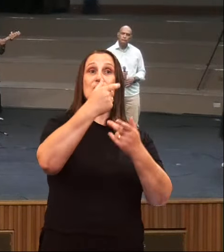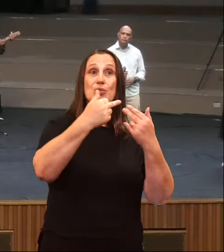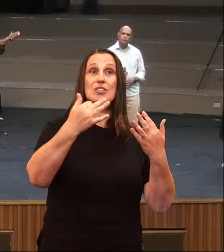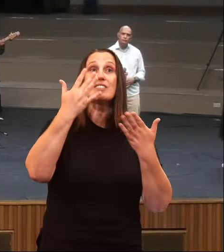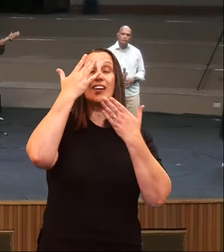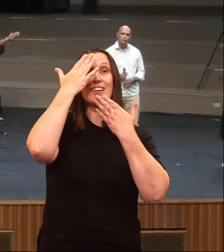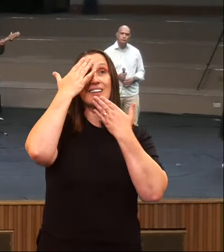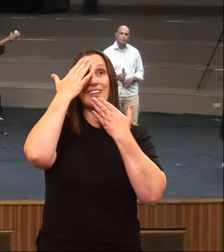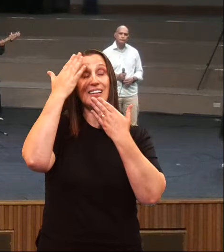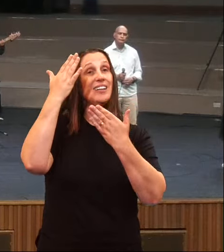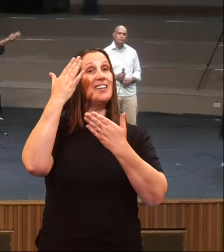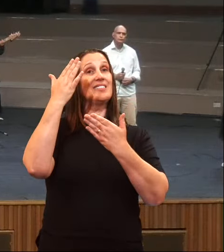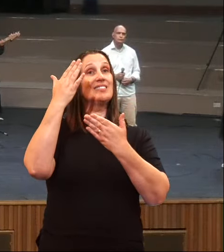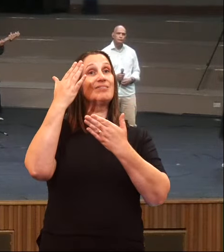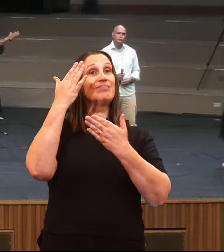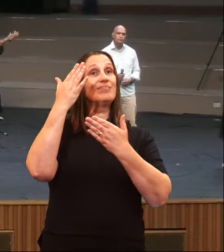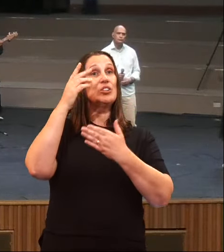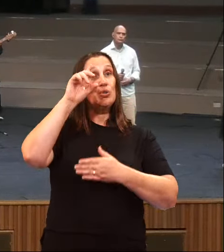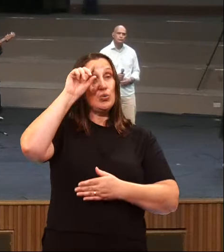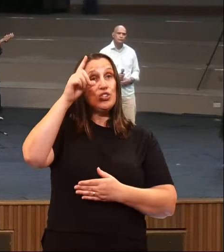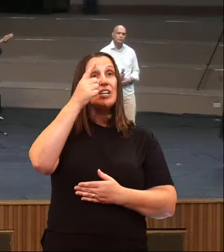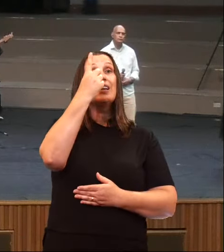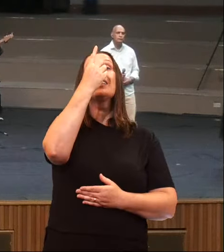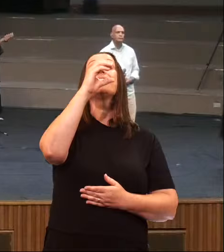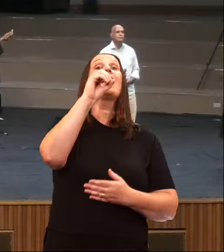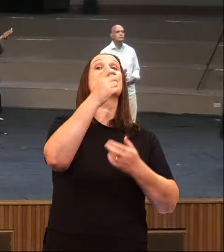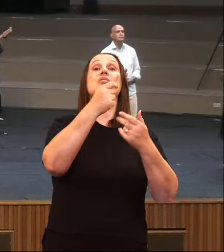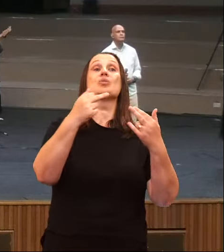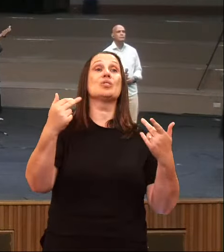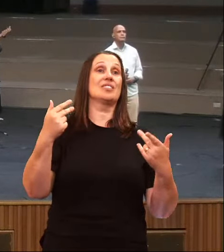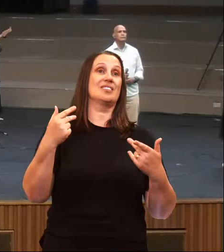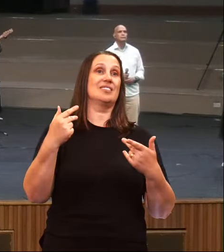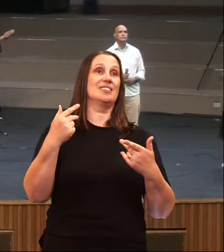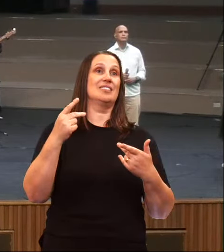passou. Essa semana eu queria te desafiar a encher